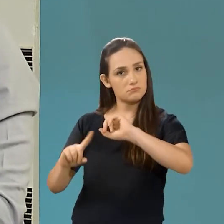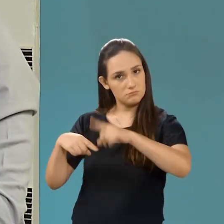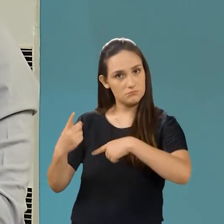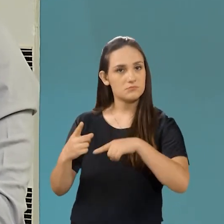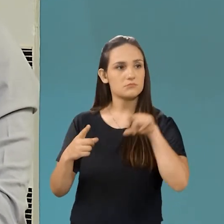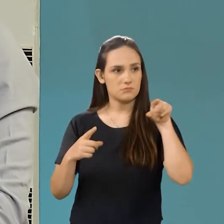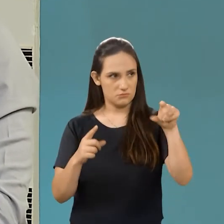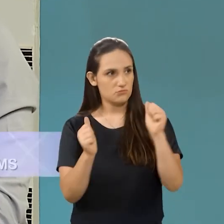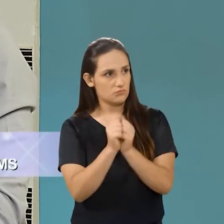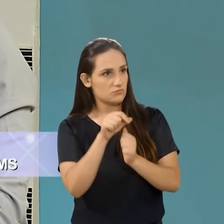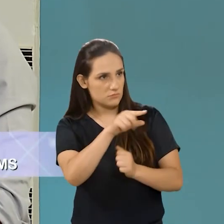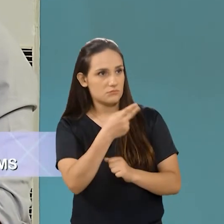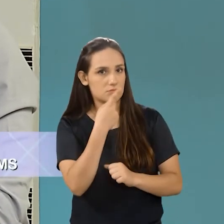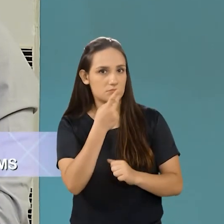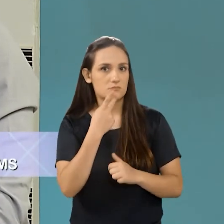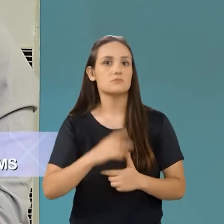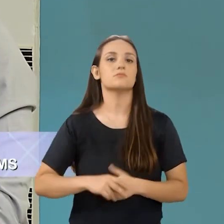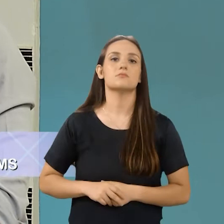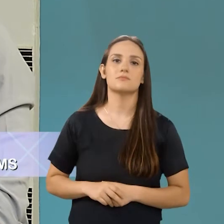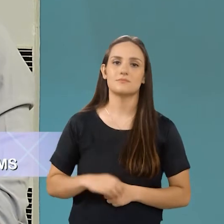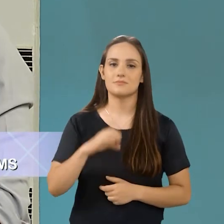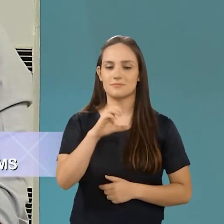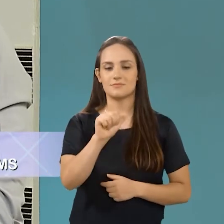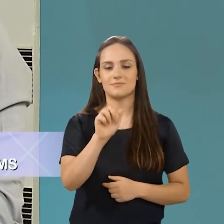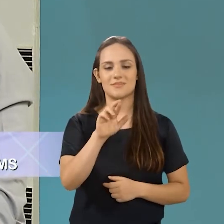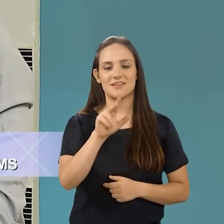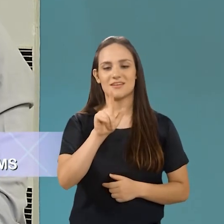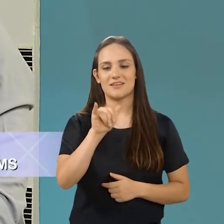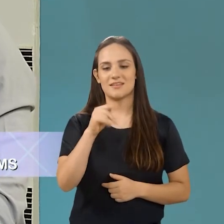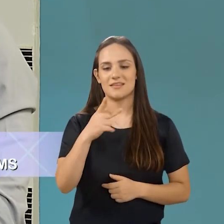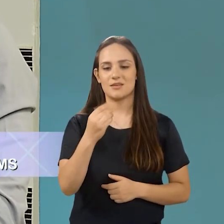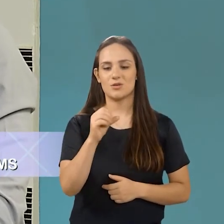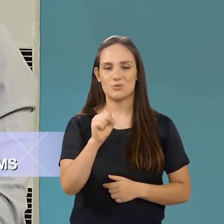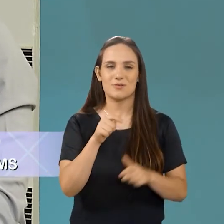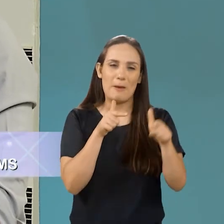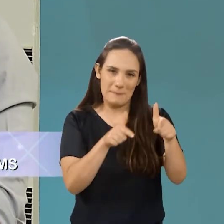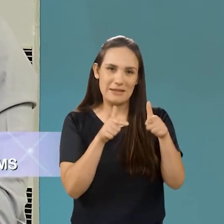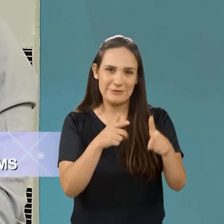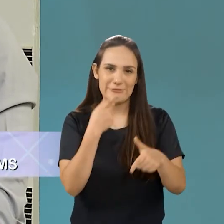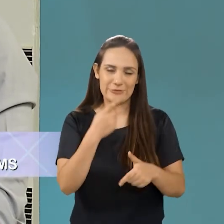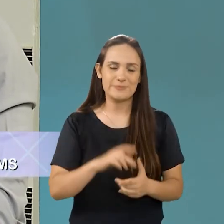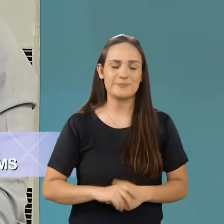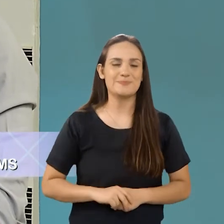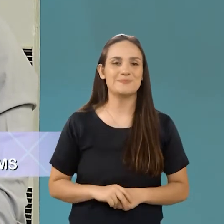secretário Carlos Videira comentou, Carlinhos é um amigo, né?